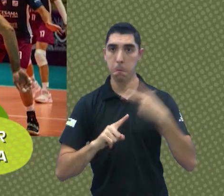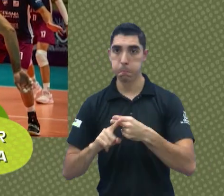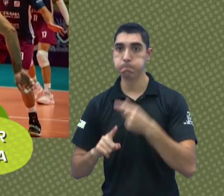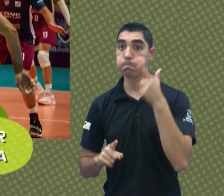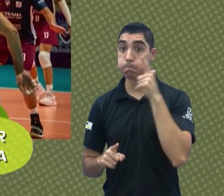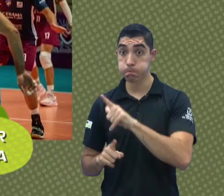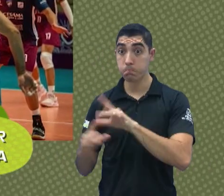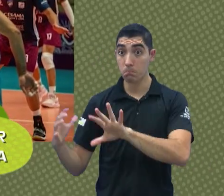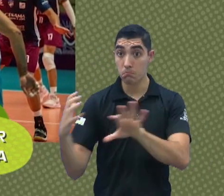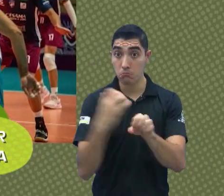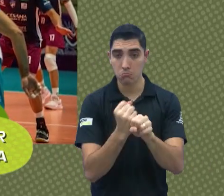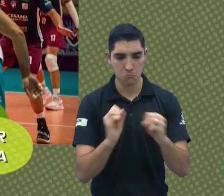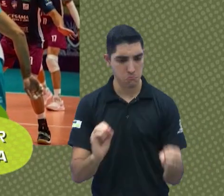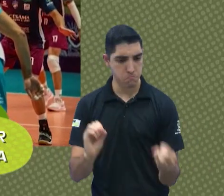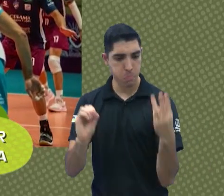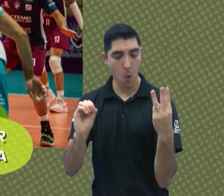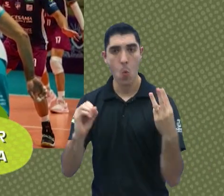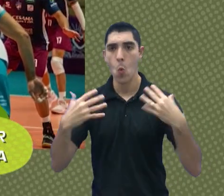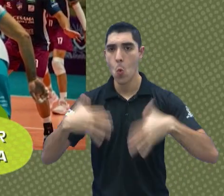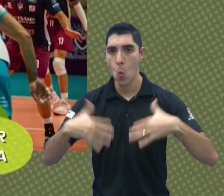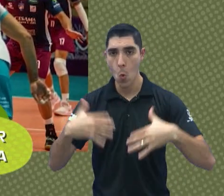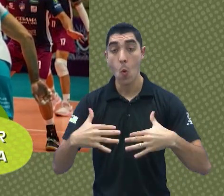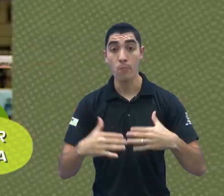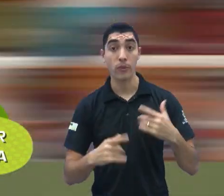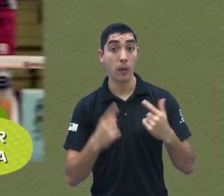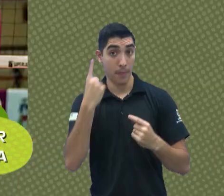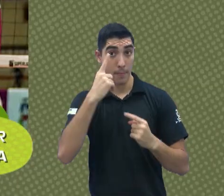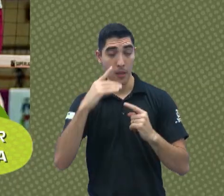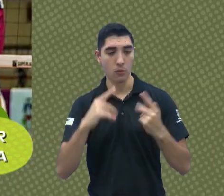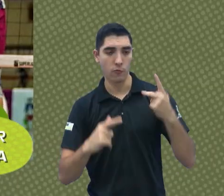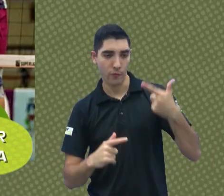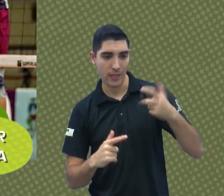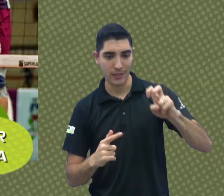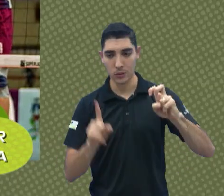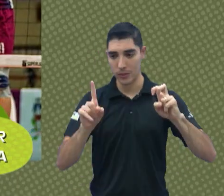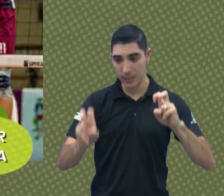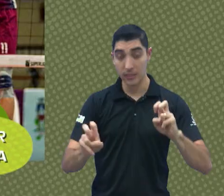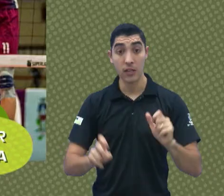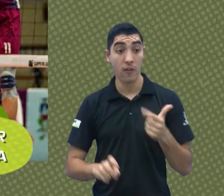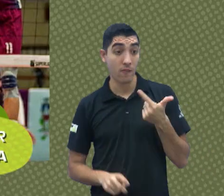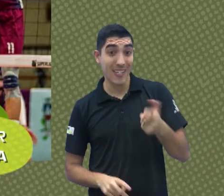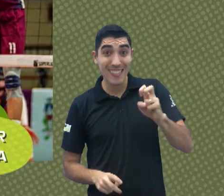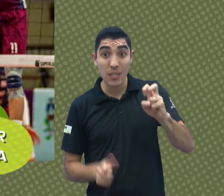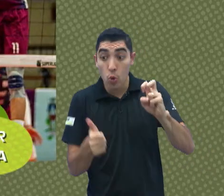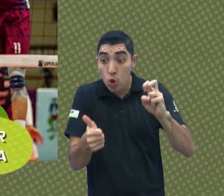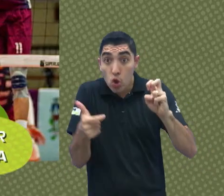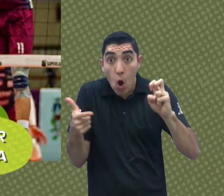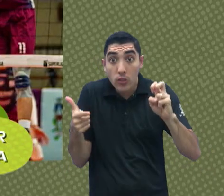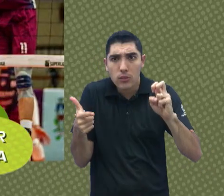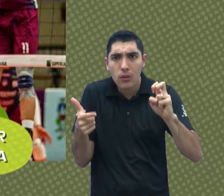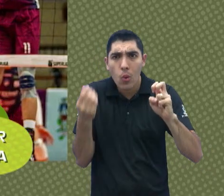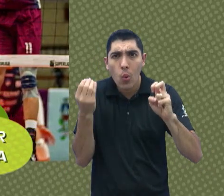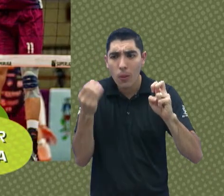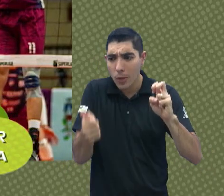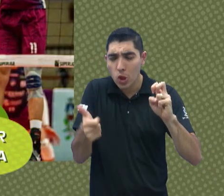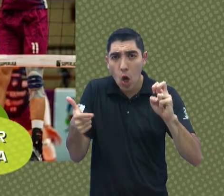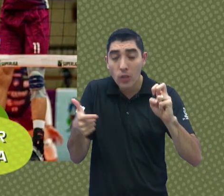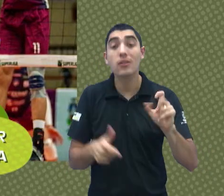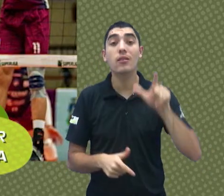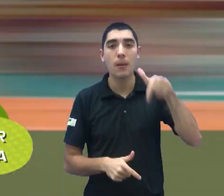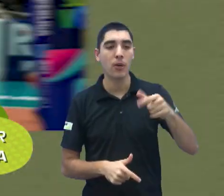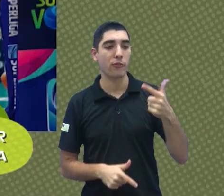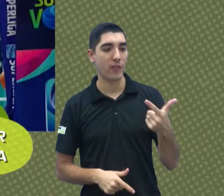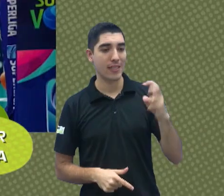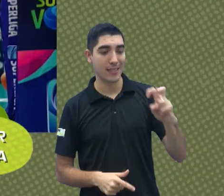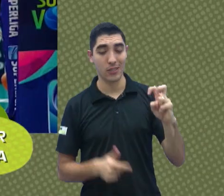sonoro 3-0 com parciais de 25-15, 25-12, é isso mesmo, 25-12 e 25-18.